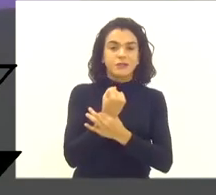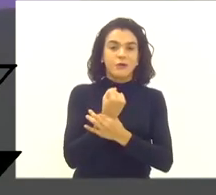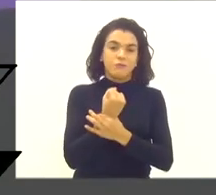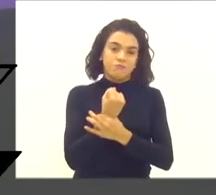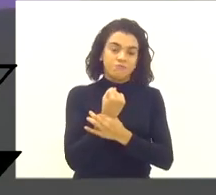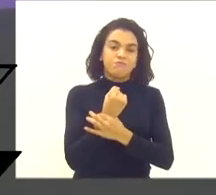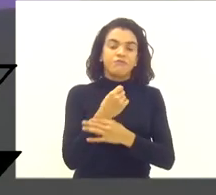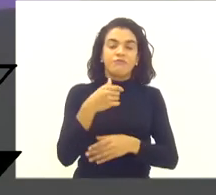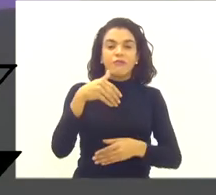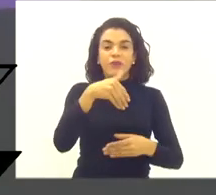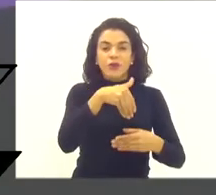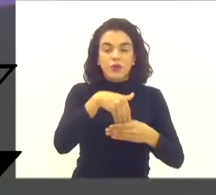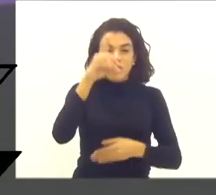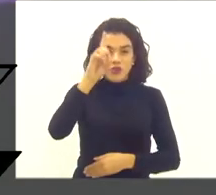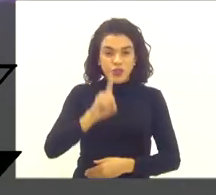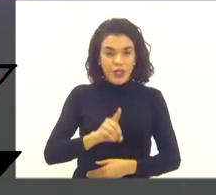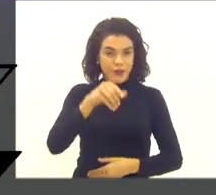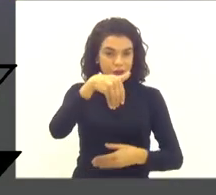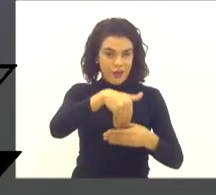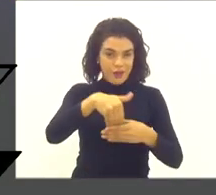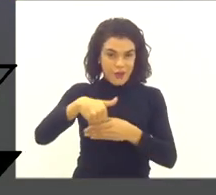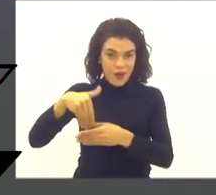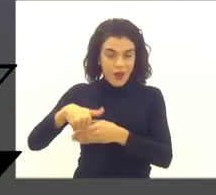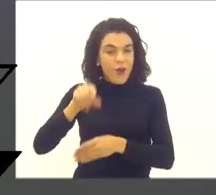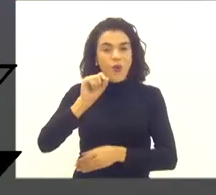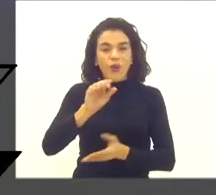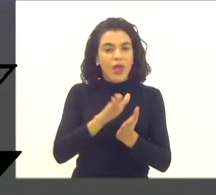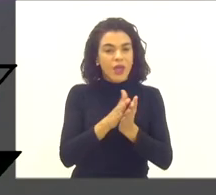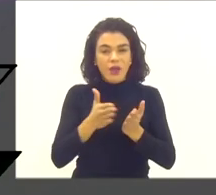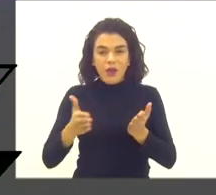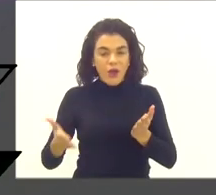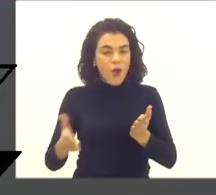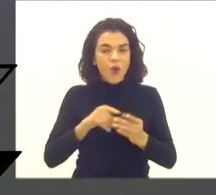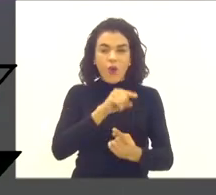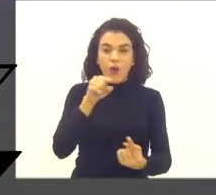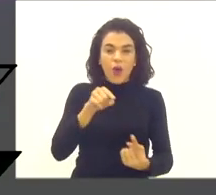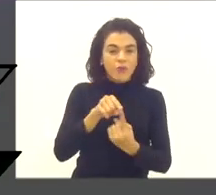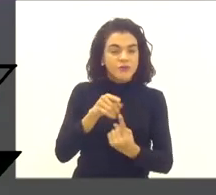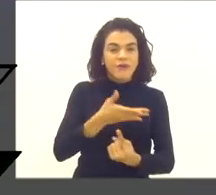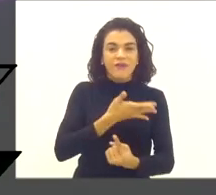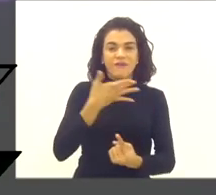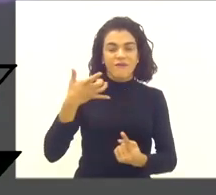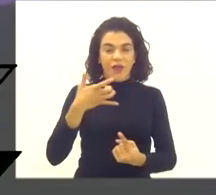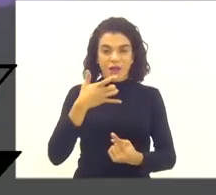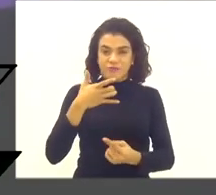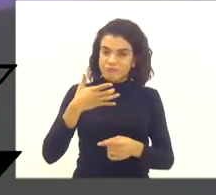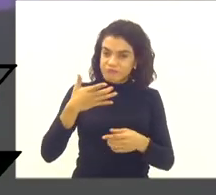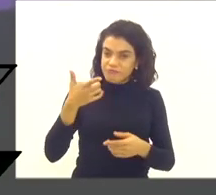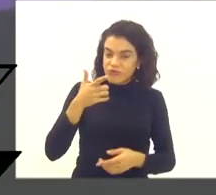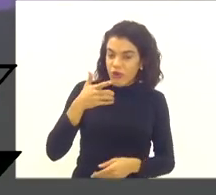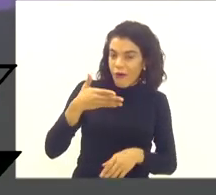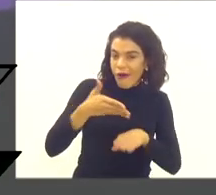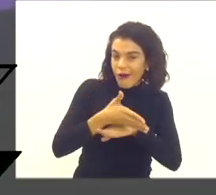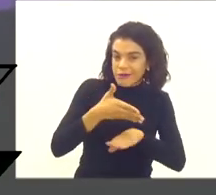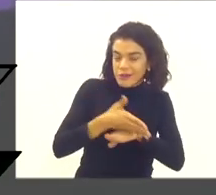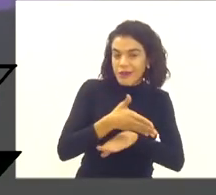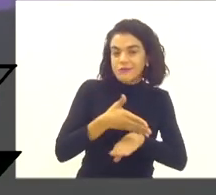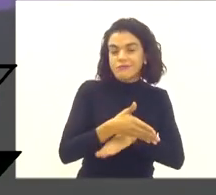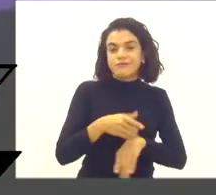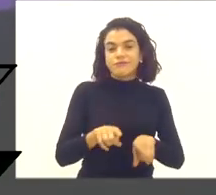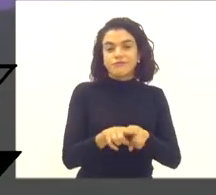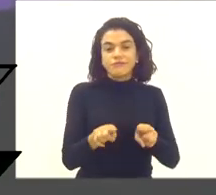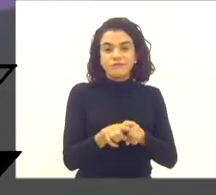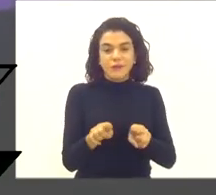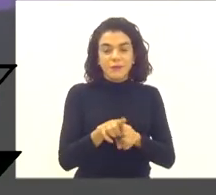é o objetivo dessa cartilha era para ser uma consulta um material de fácil acesso de consulta acessível para